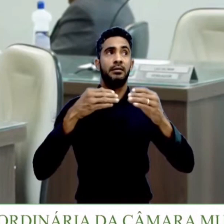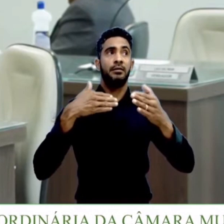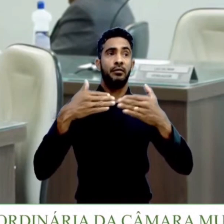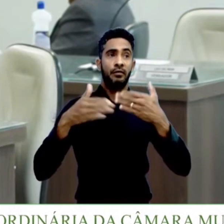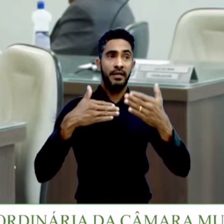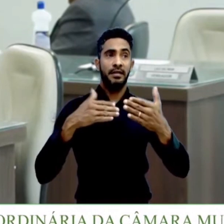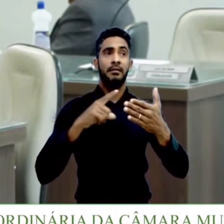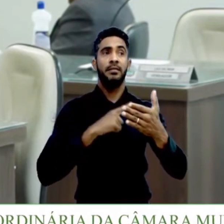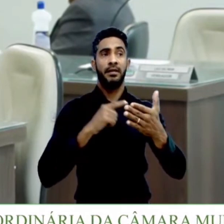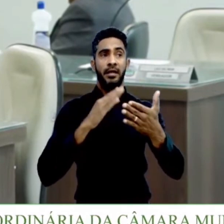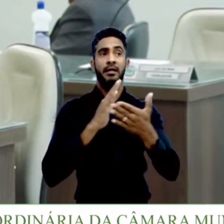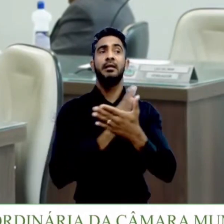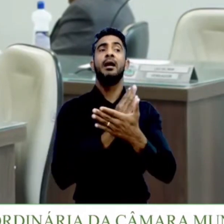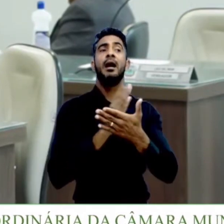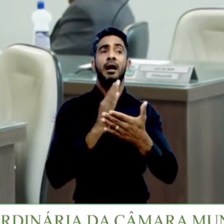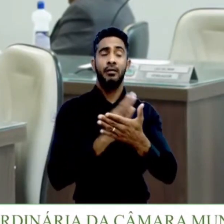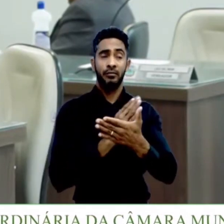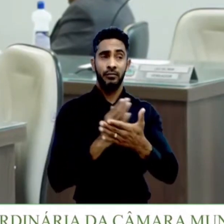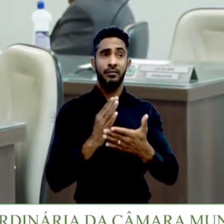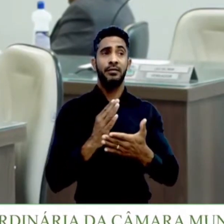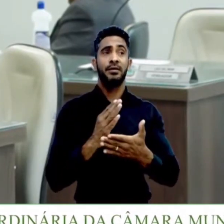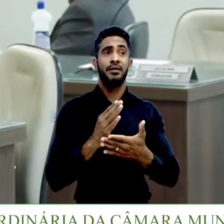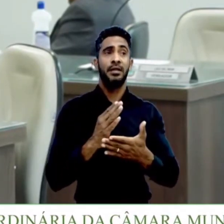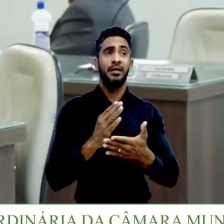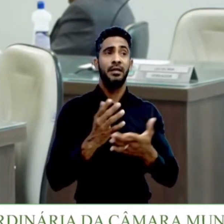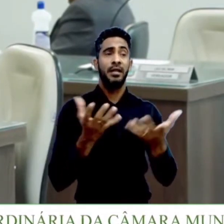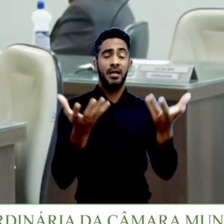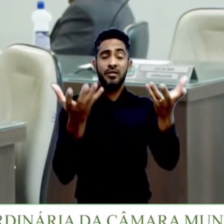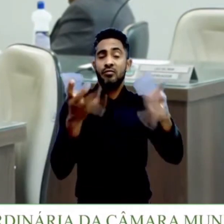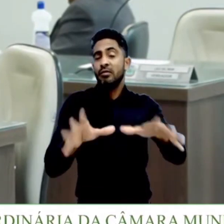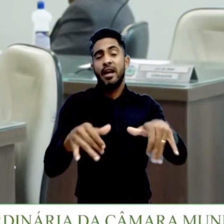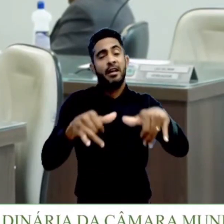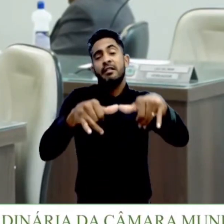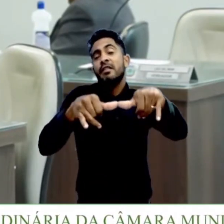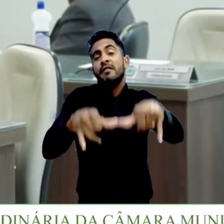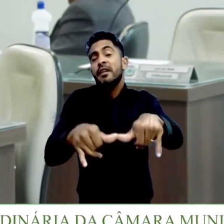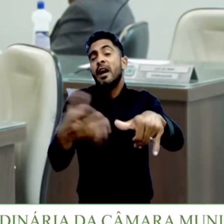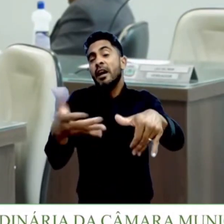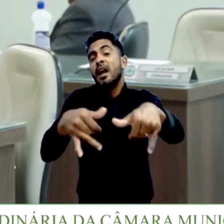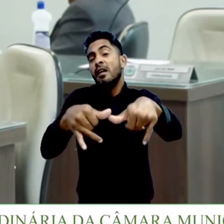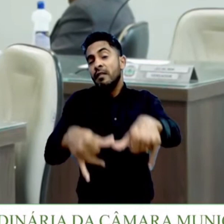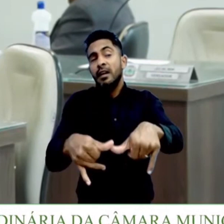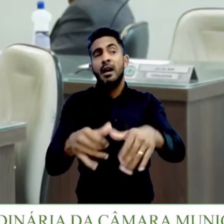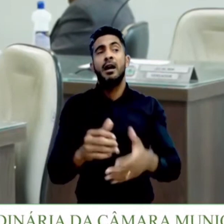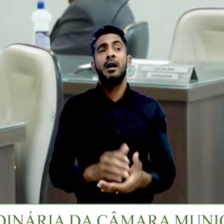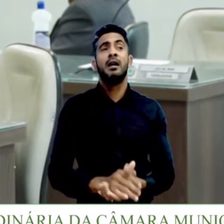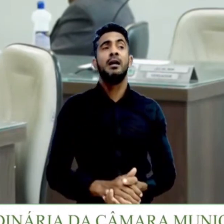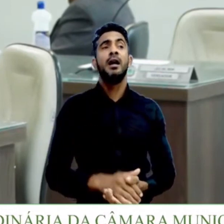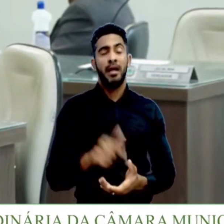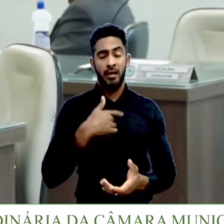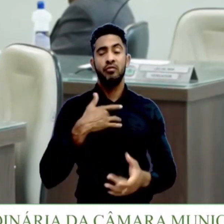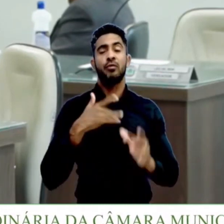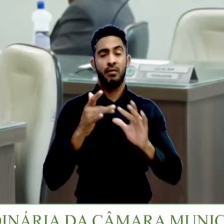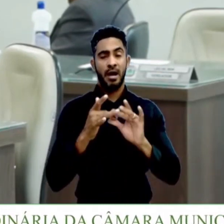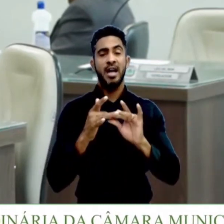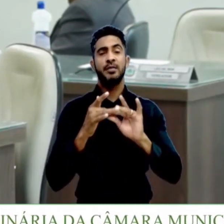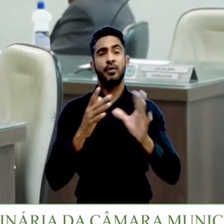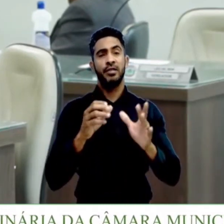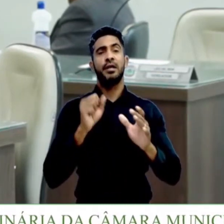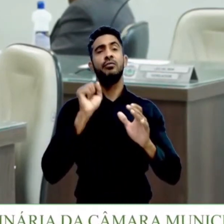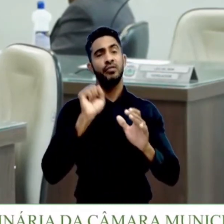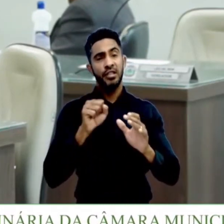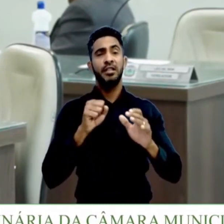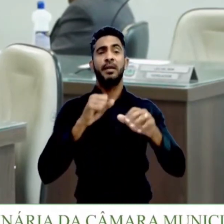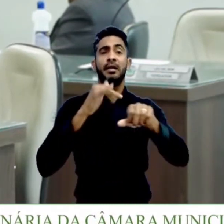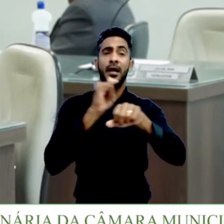tem alguns lá mesmo, esses dias mesmo, vi que eles não querem sair dali. Então, né, eu também estou aí à disposição também para procurar uma